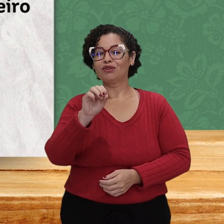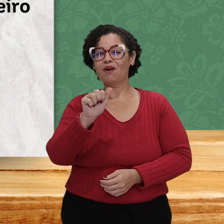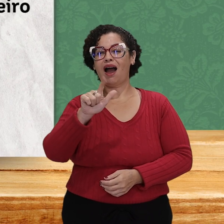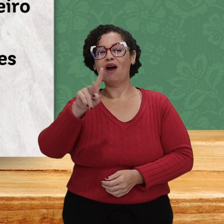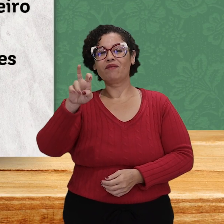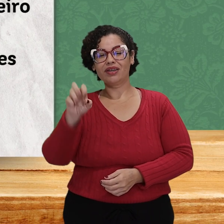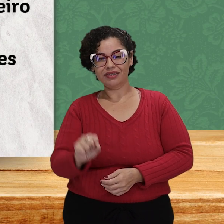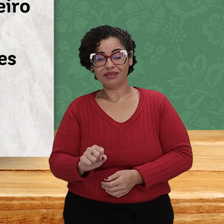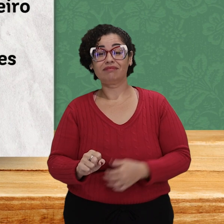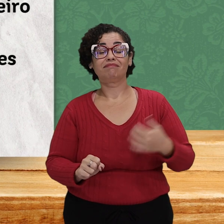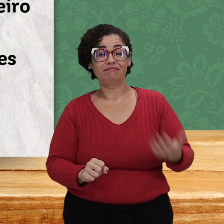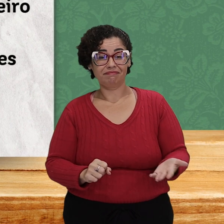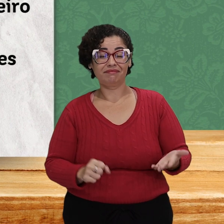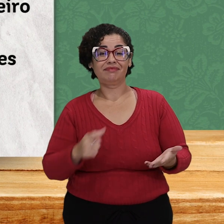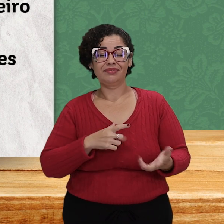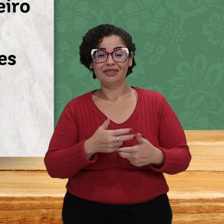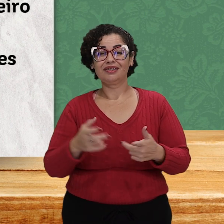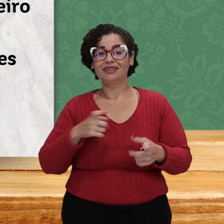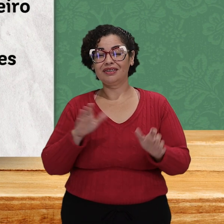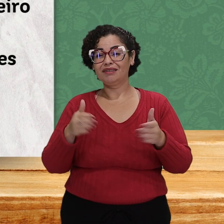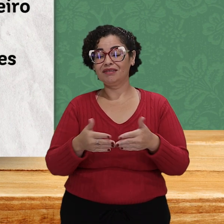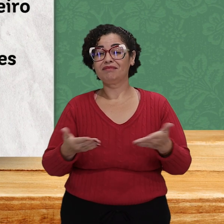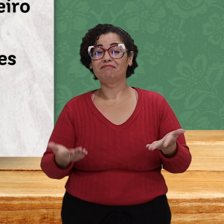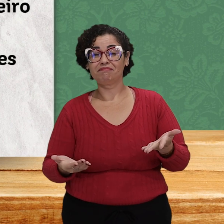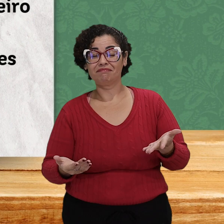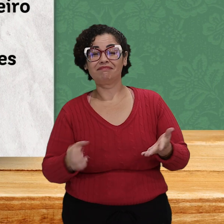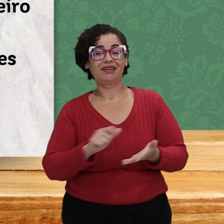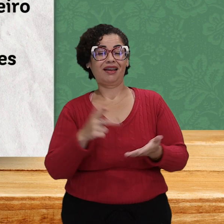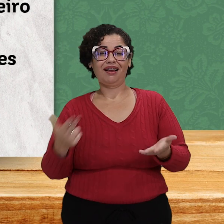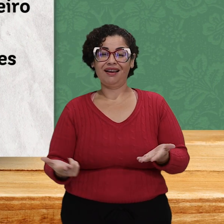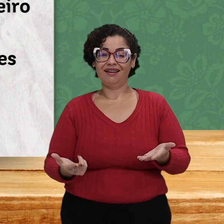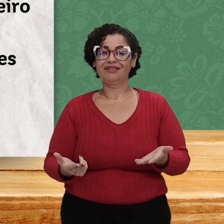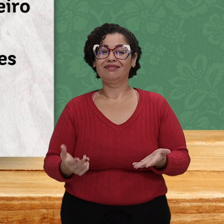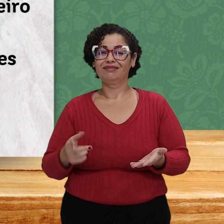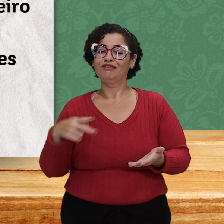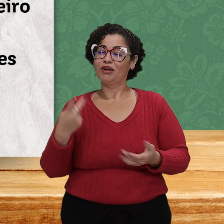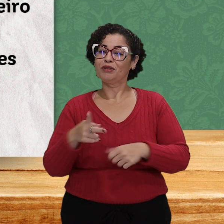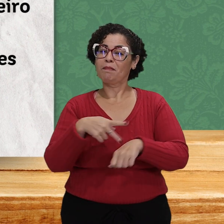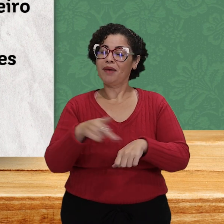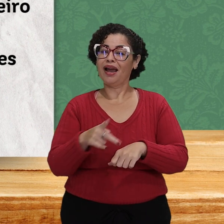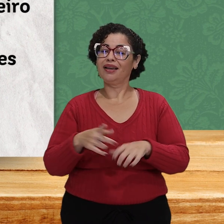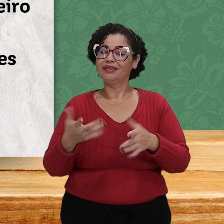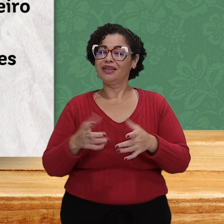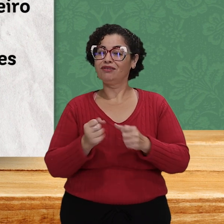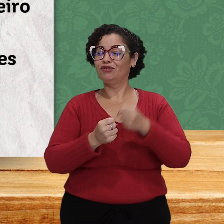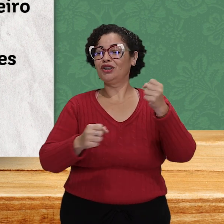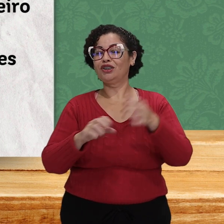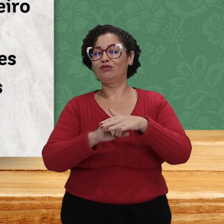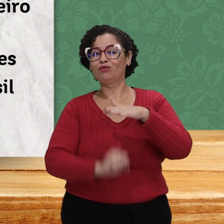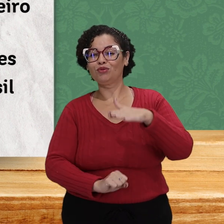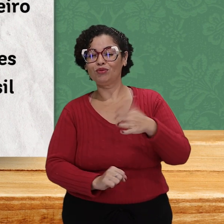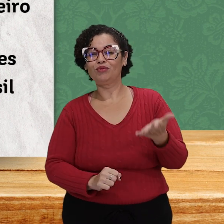Alves? E quem é o gigante da América do Sul? Claro, o nosso país,